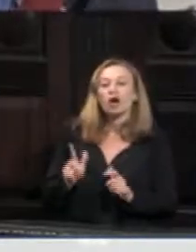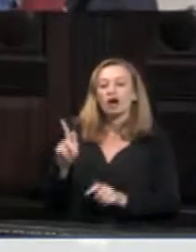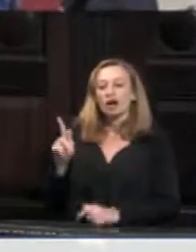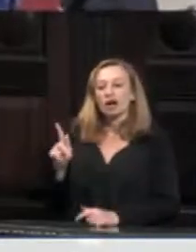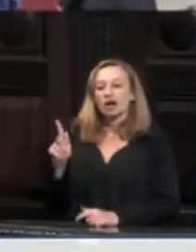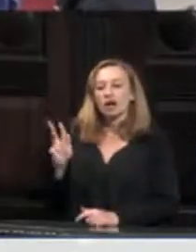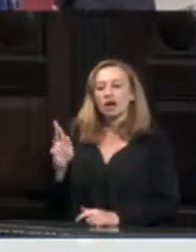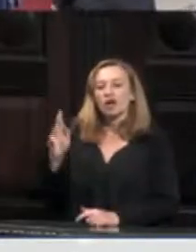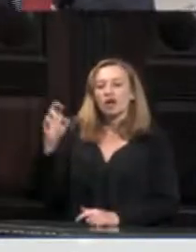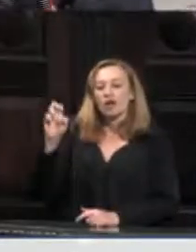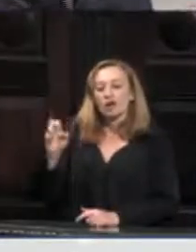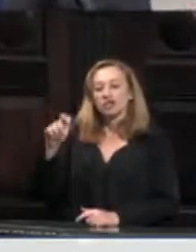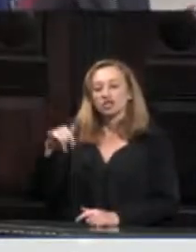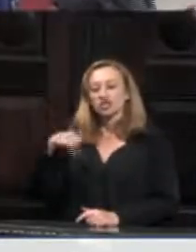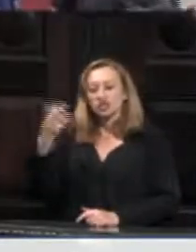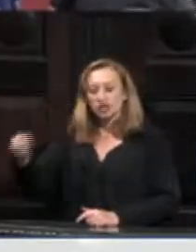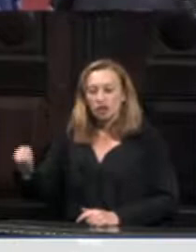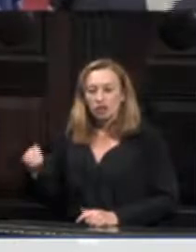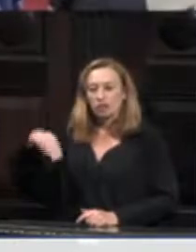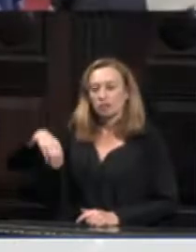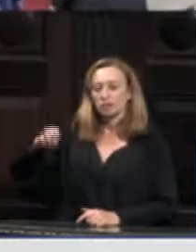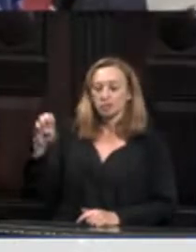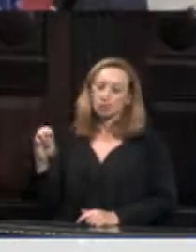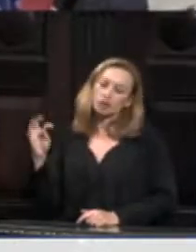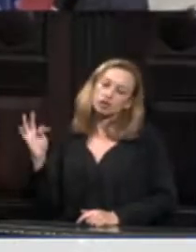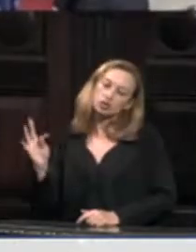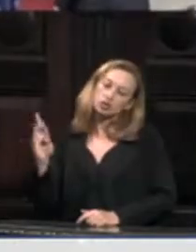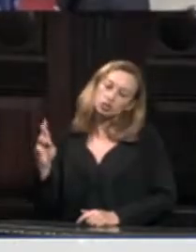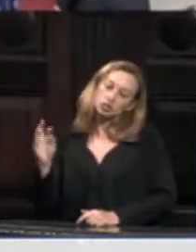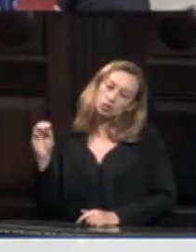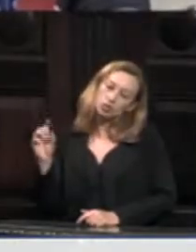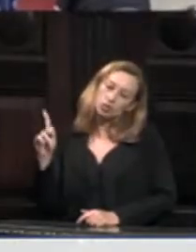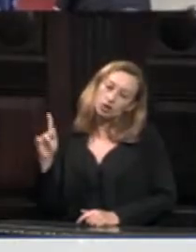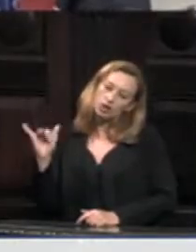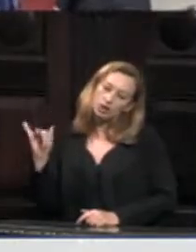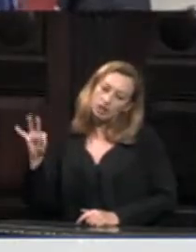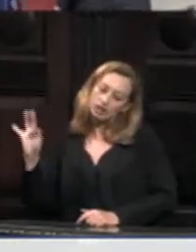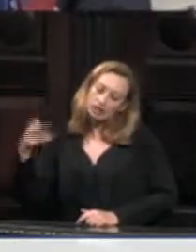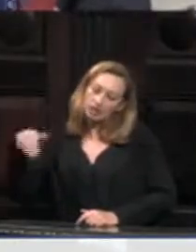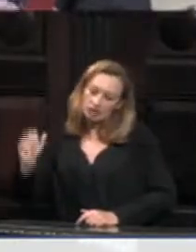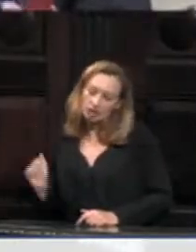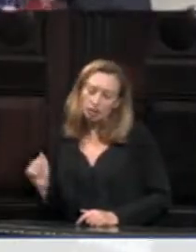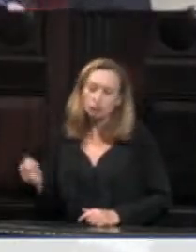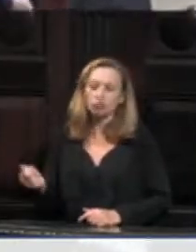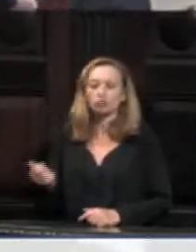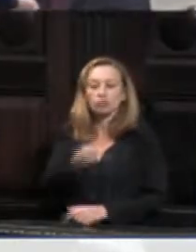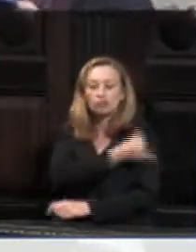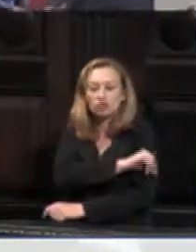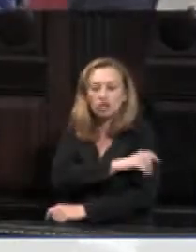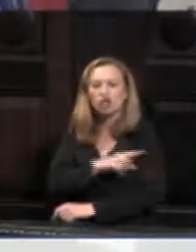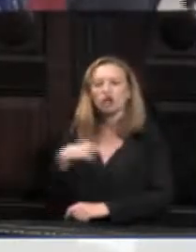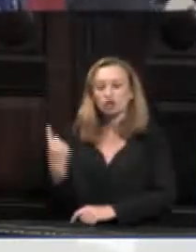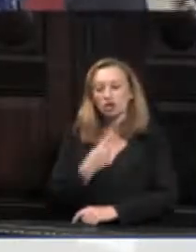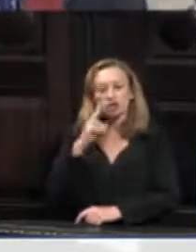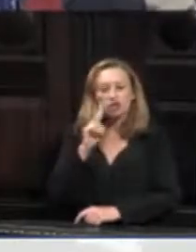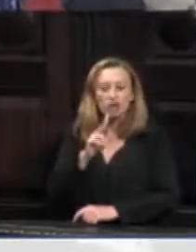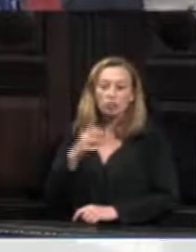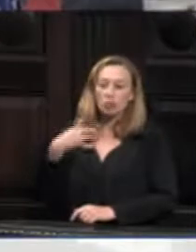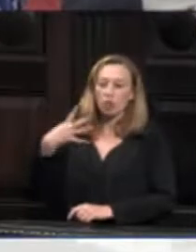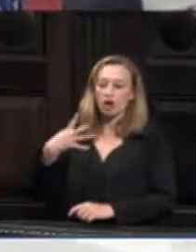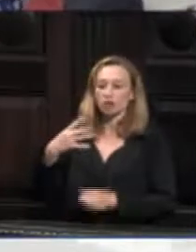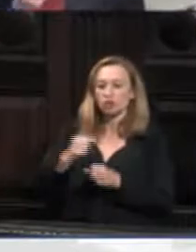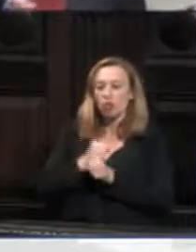de habitantes, tem inúmeros desafios e nós ficamos 4 anos apreciando no detalhe esse